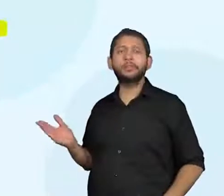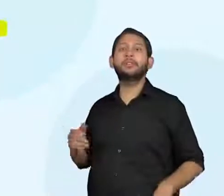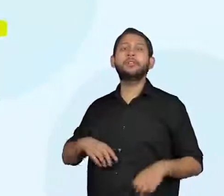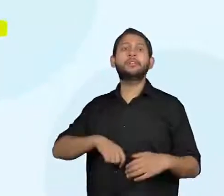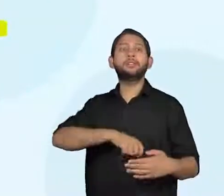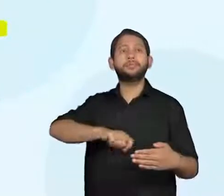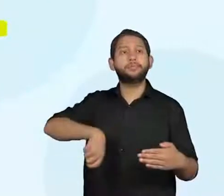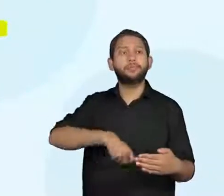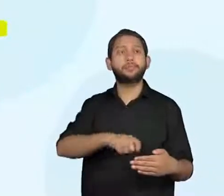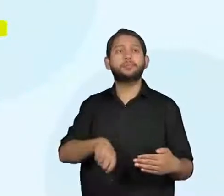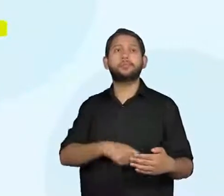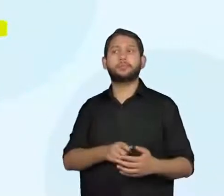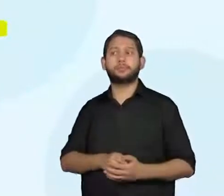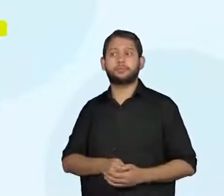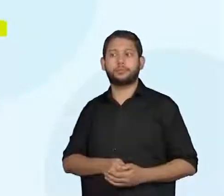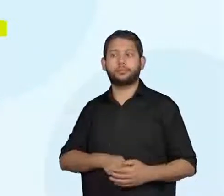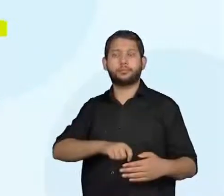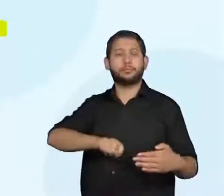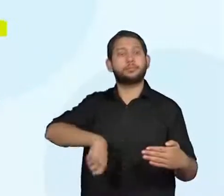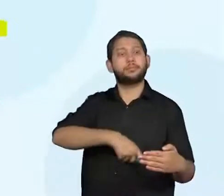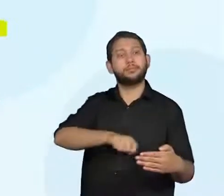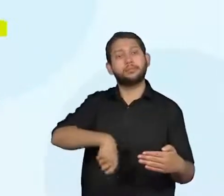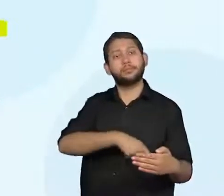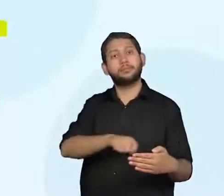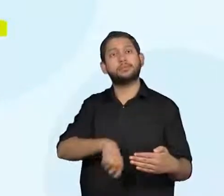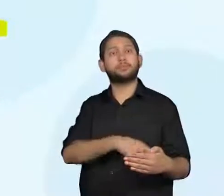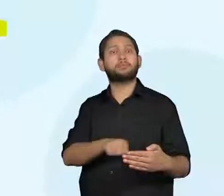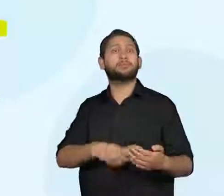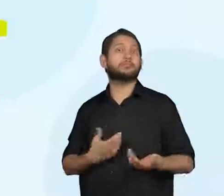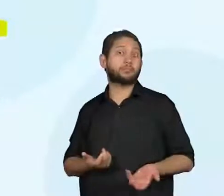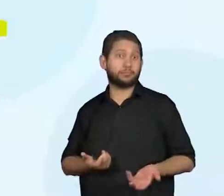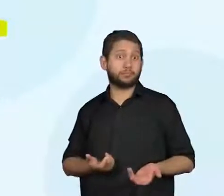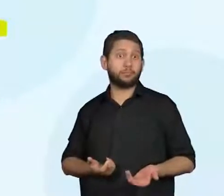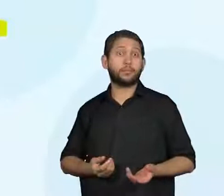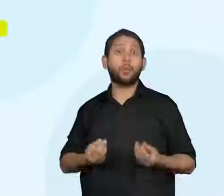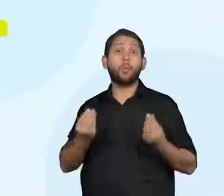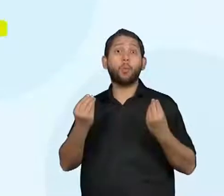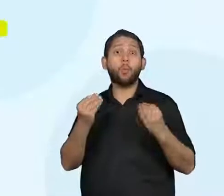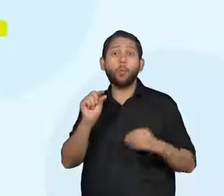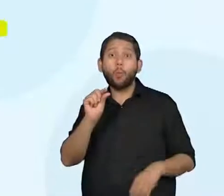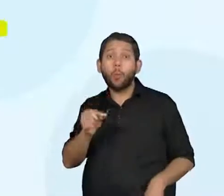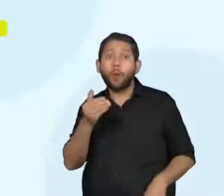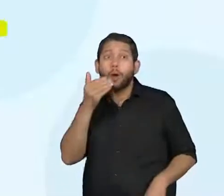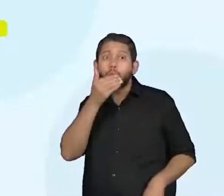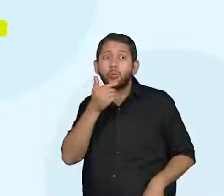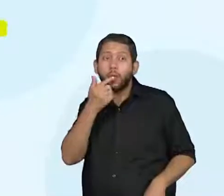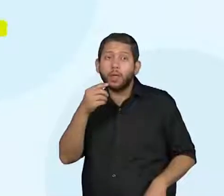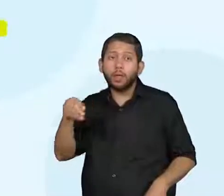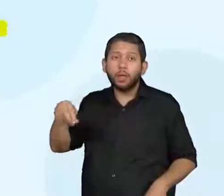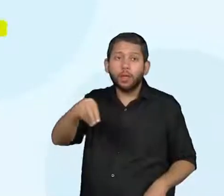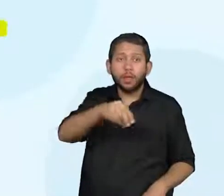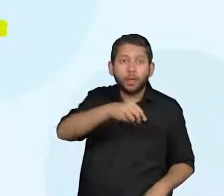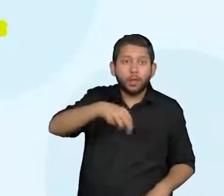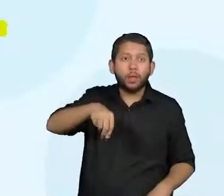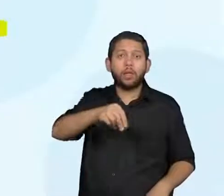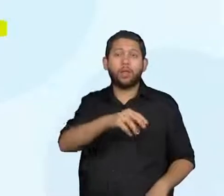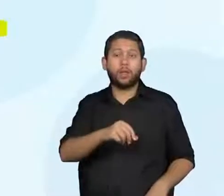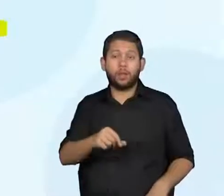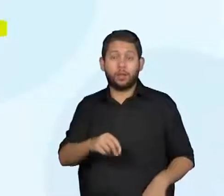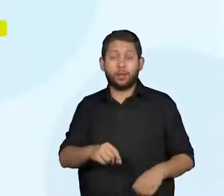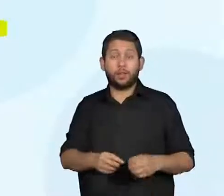mexa. Vamos lá. Colocar, então, um pouquinho de açúcar para não estourar na hora